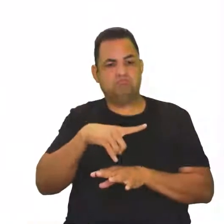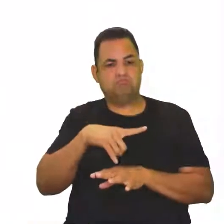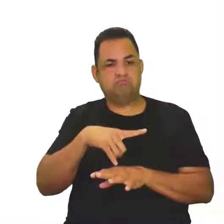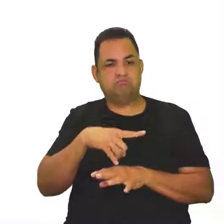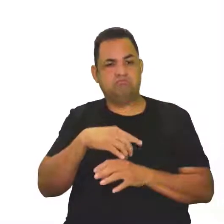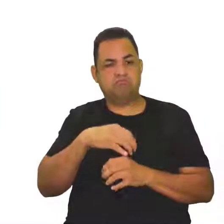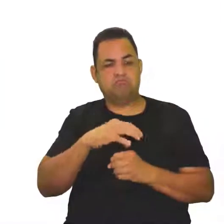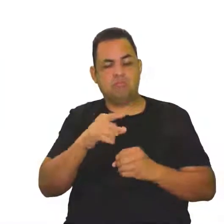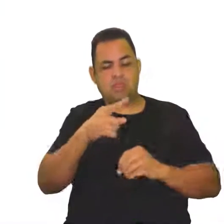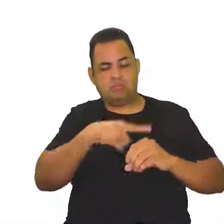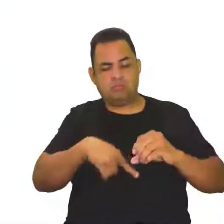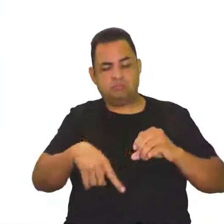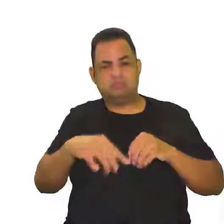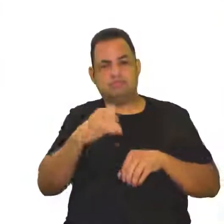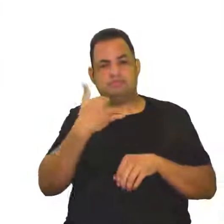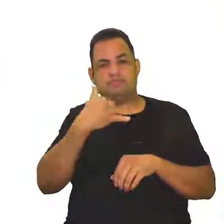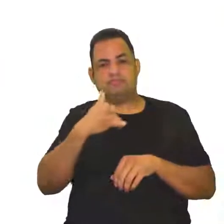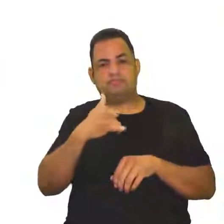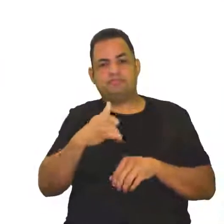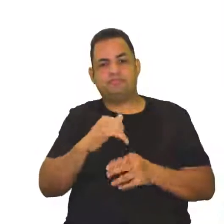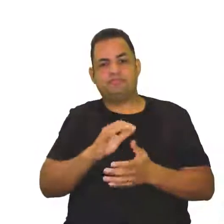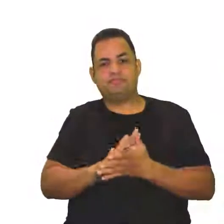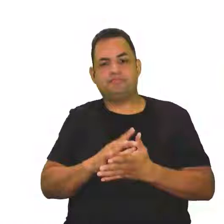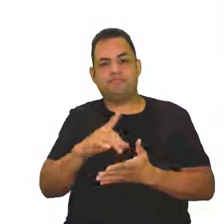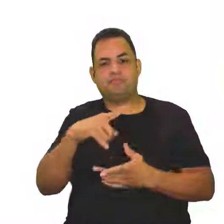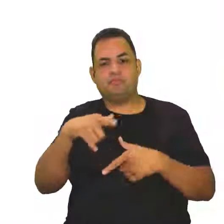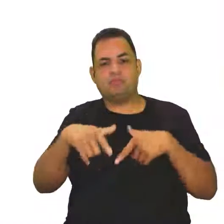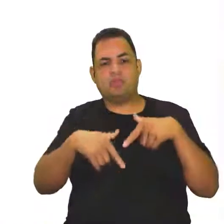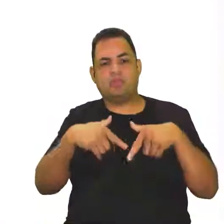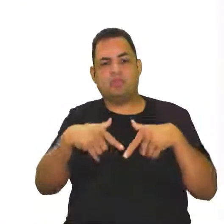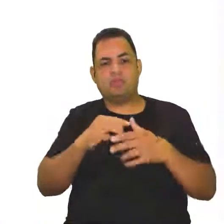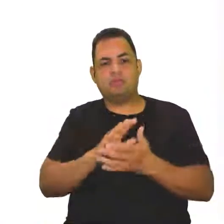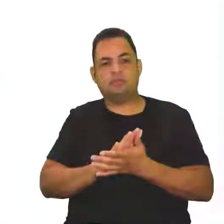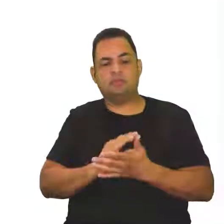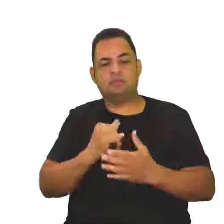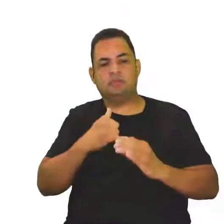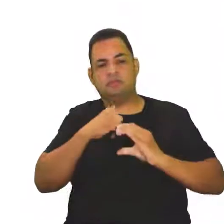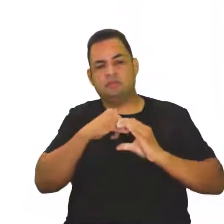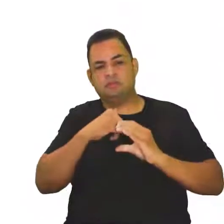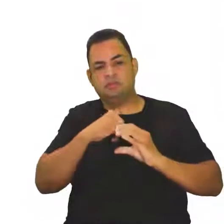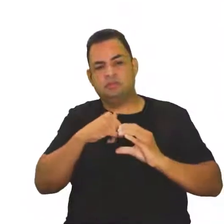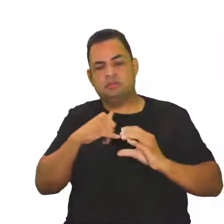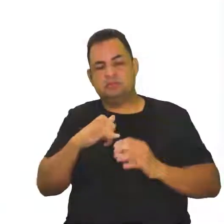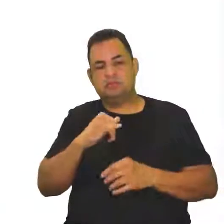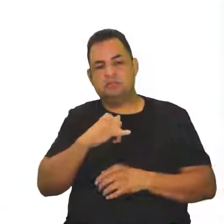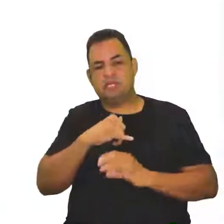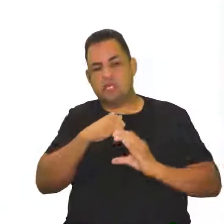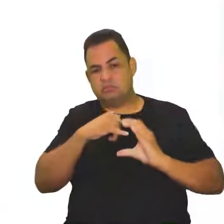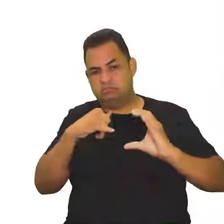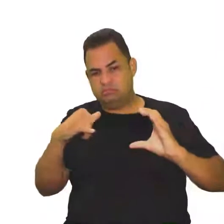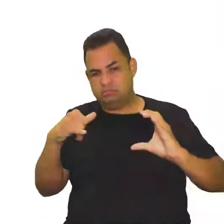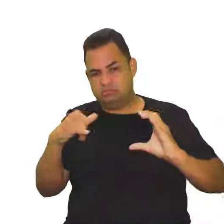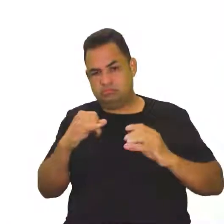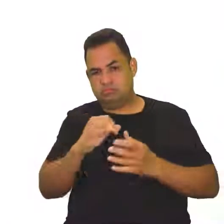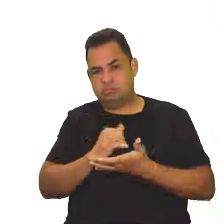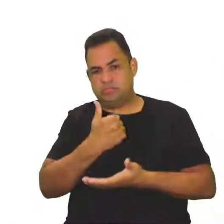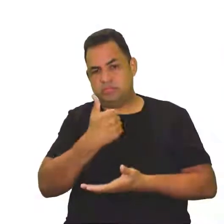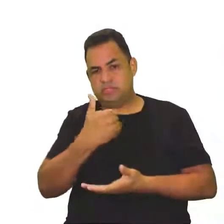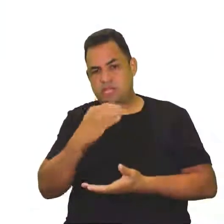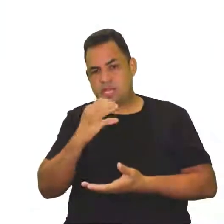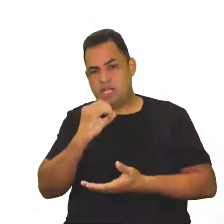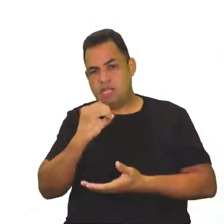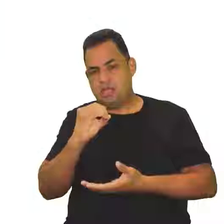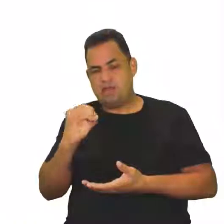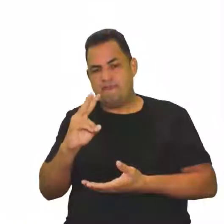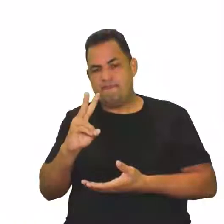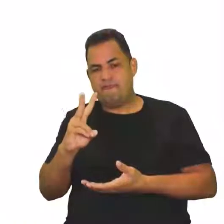um campo elétrico produzido pela Terra de intensidade de 100 volts